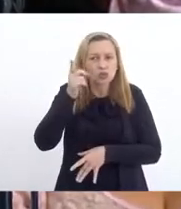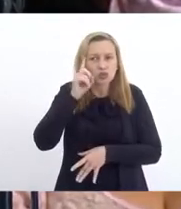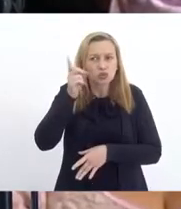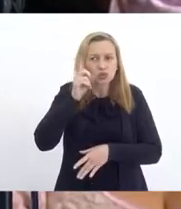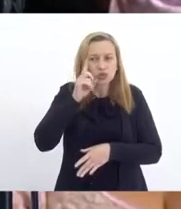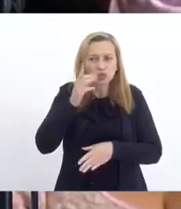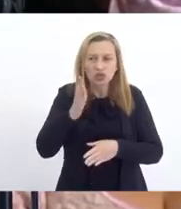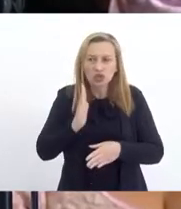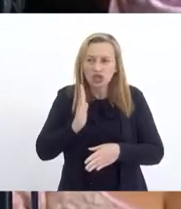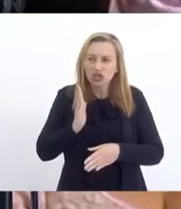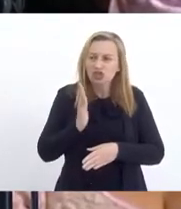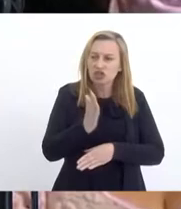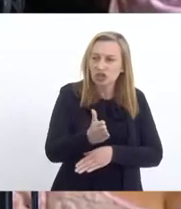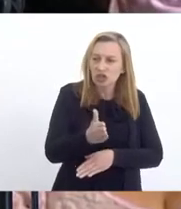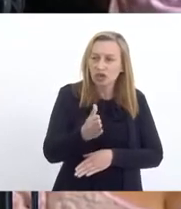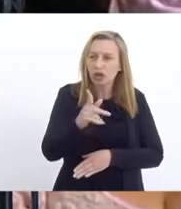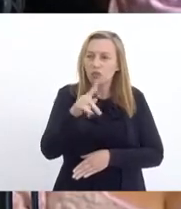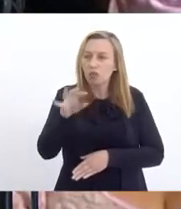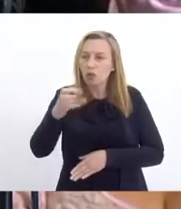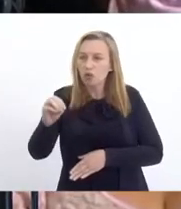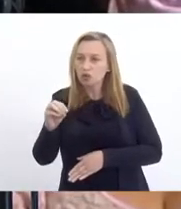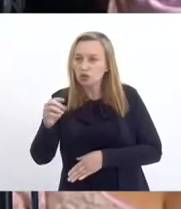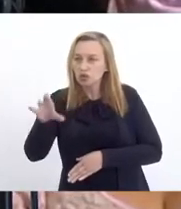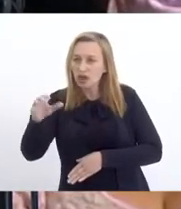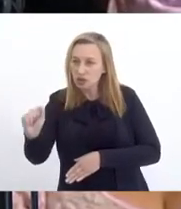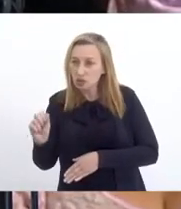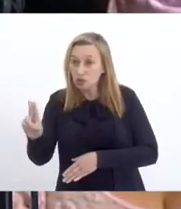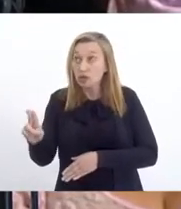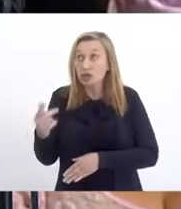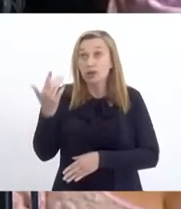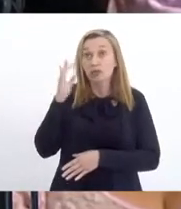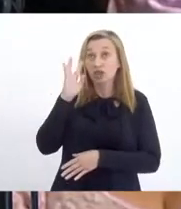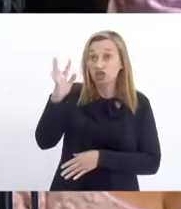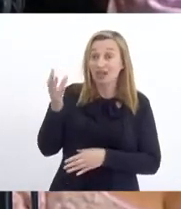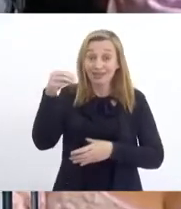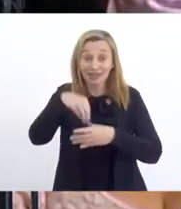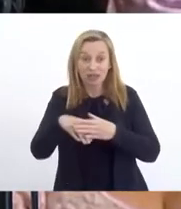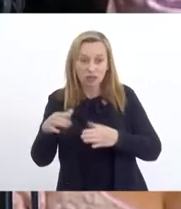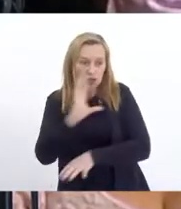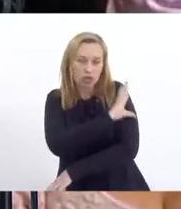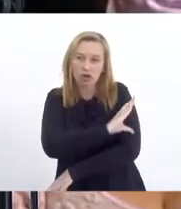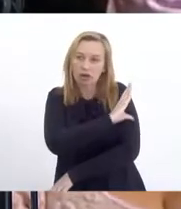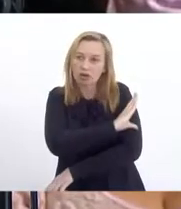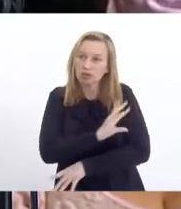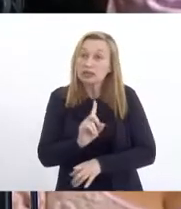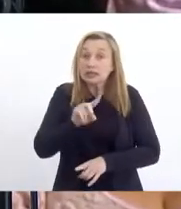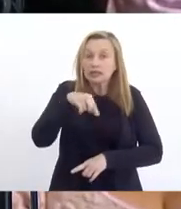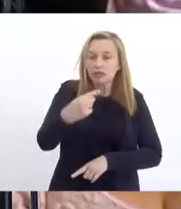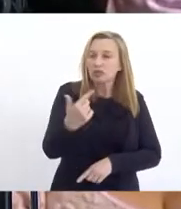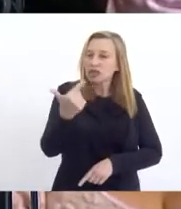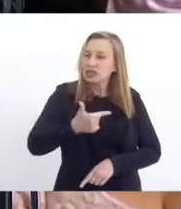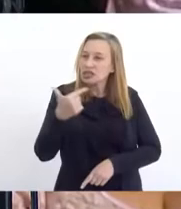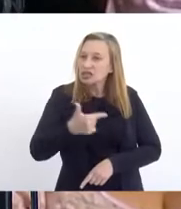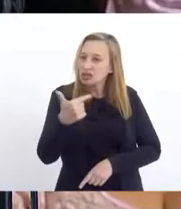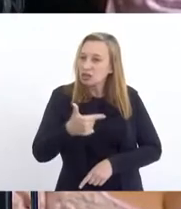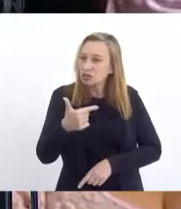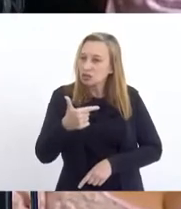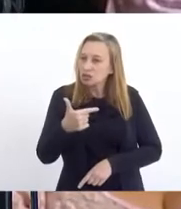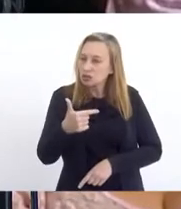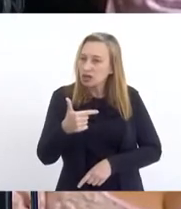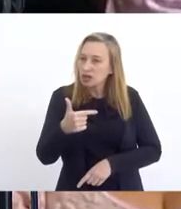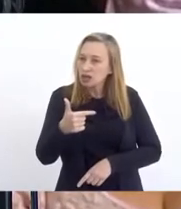passando em direção ao Porto do Açu. Imagina se isso passasse dentro de Campos. Depois, a segunda opção era uma alça de